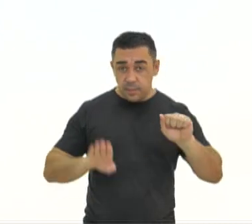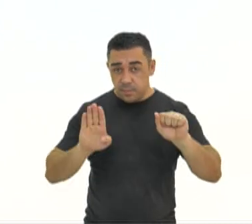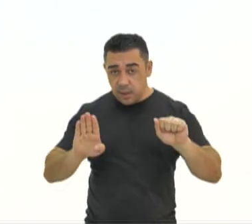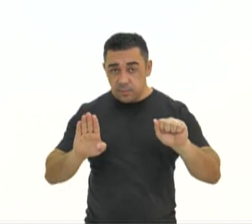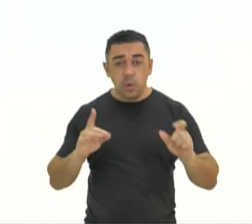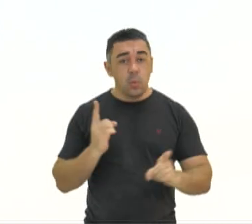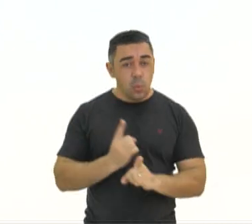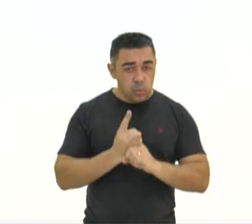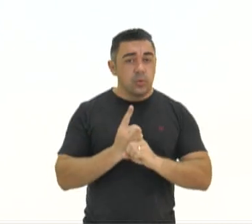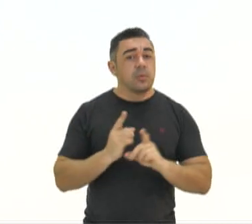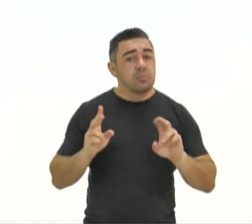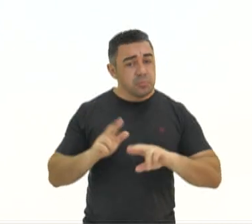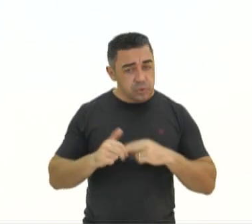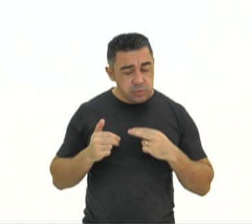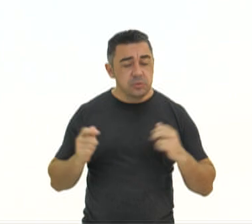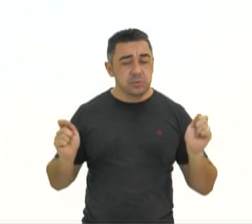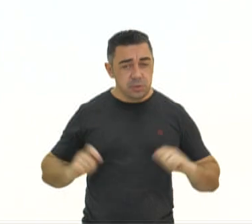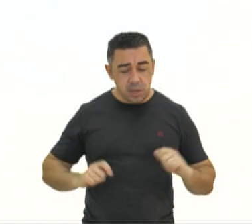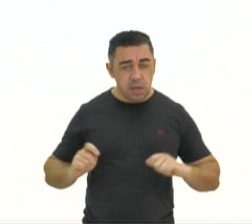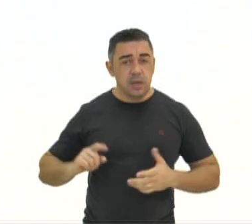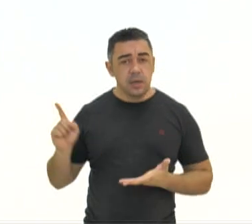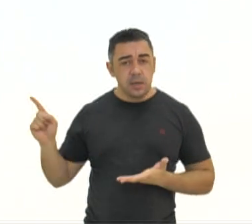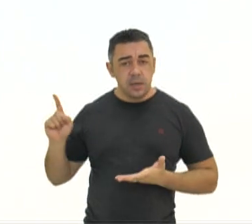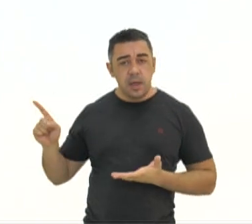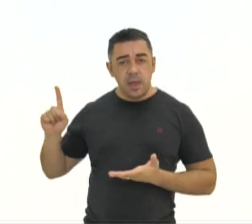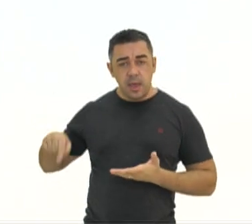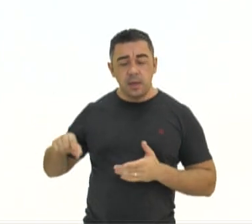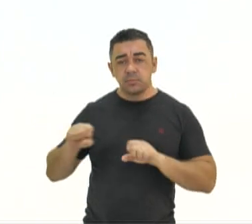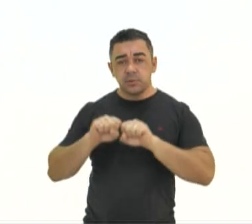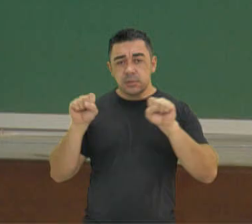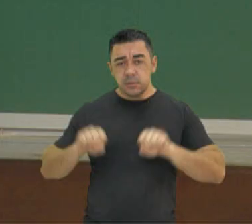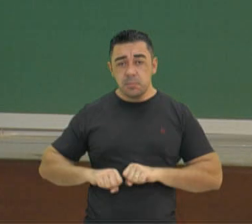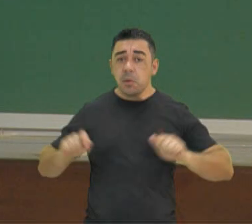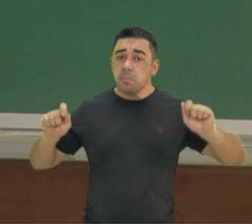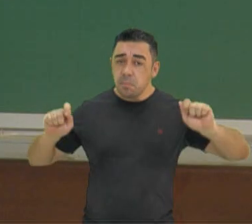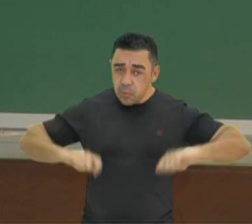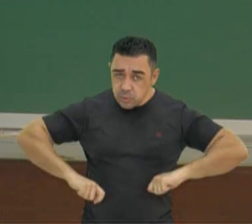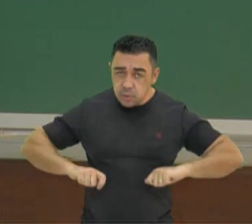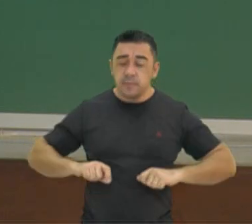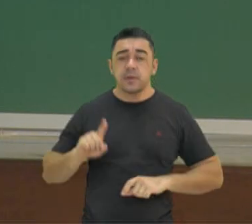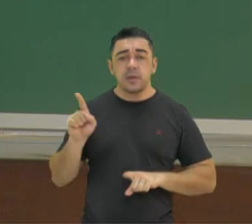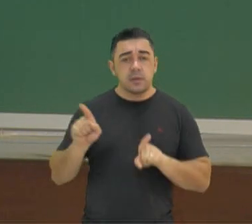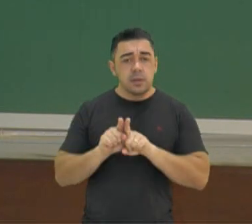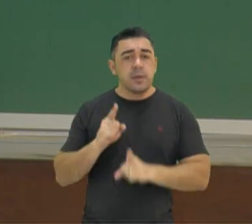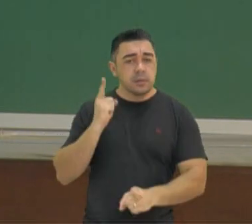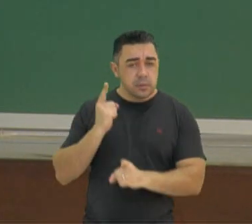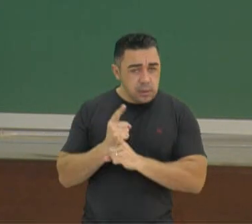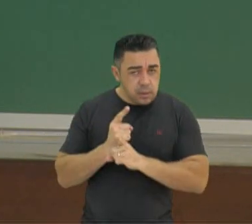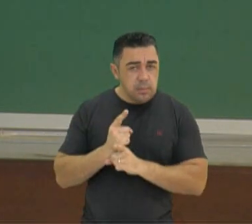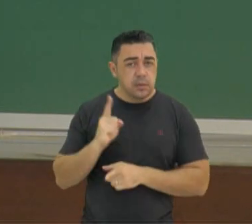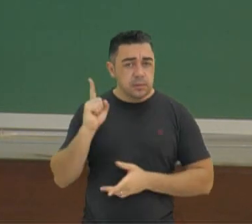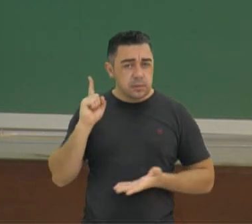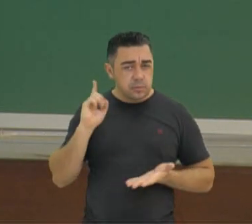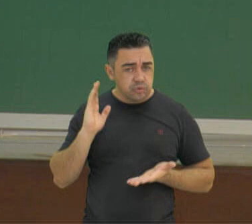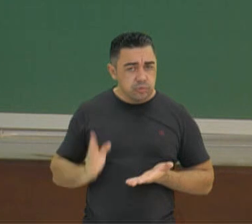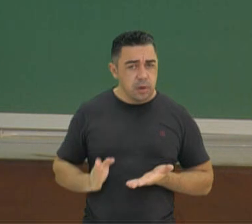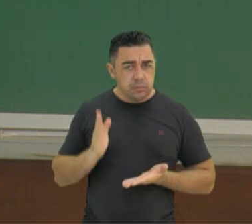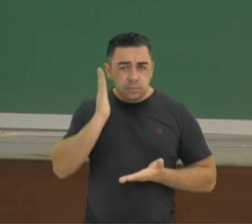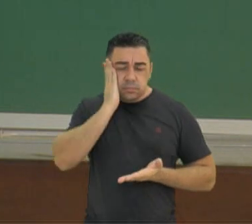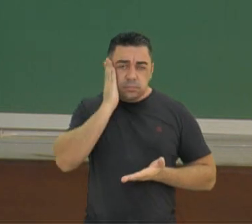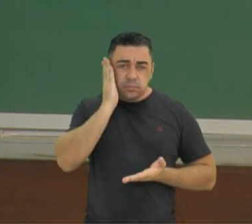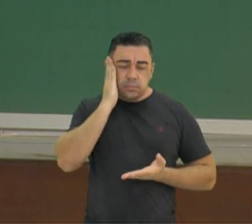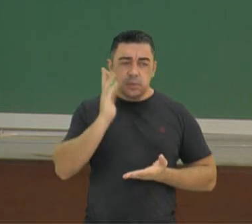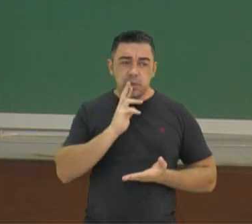e B. Por isso, eu posso dizer que esse sistema ele é possível e determinado. Então, note que eu tenho a